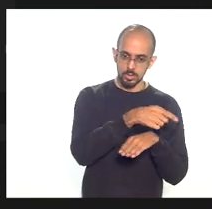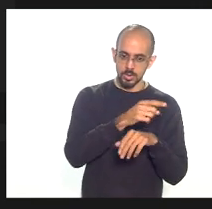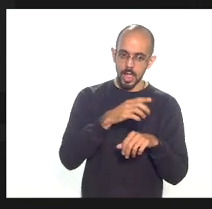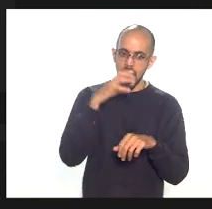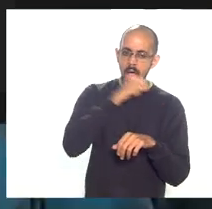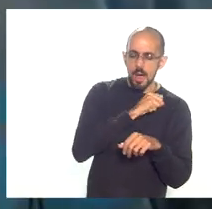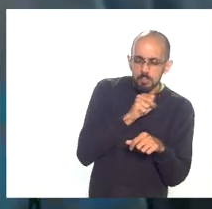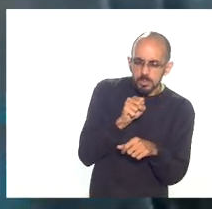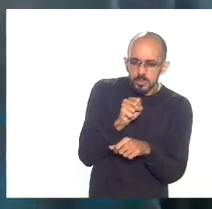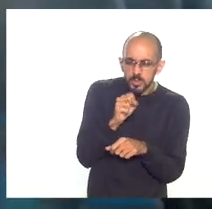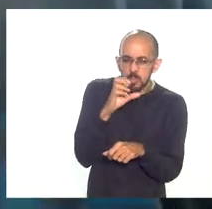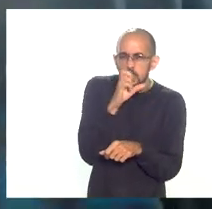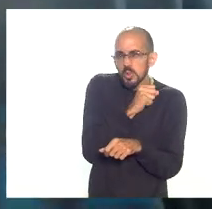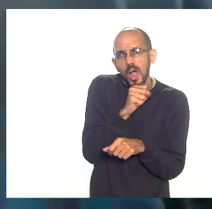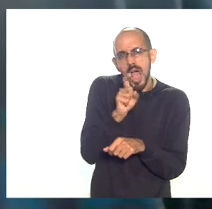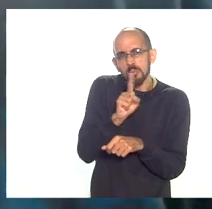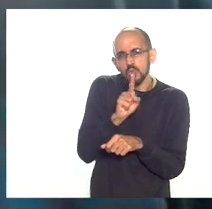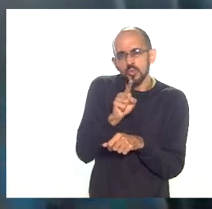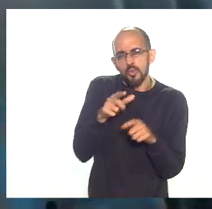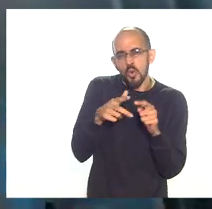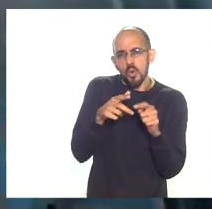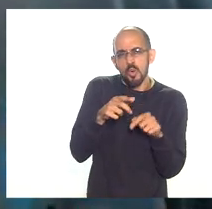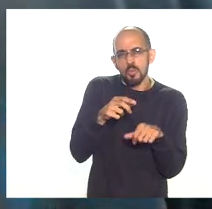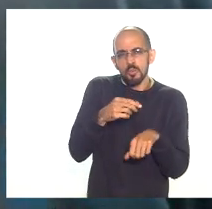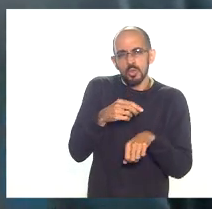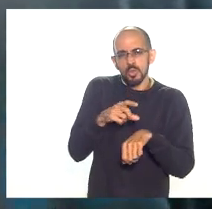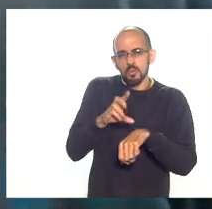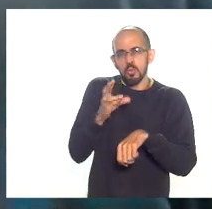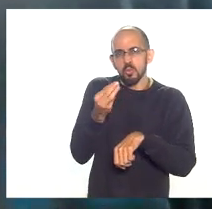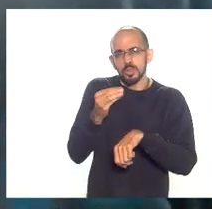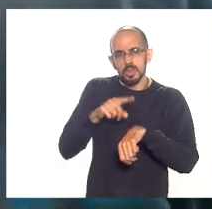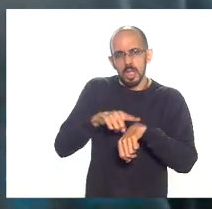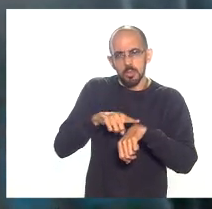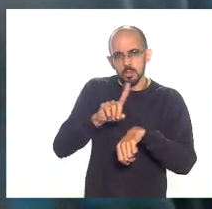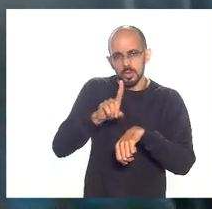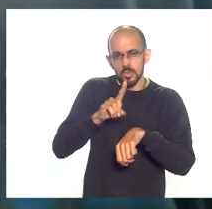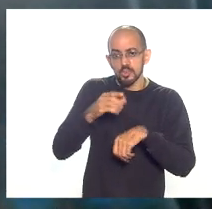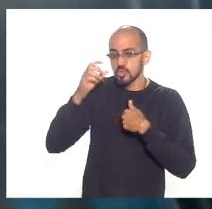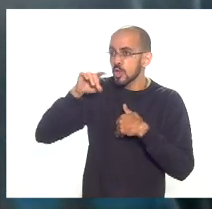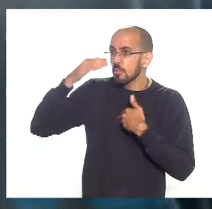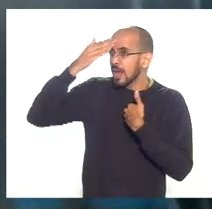mesmo não vou tomar seu tempo para agradecer